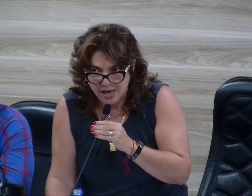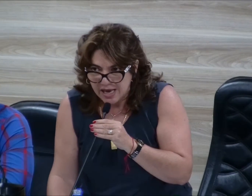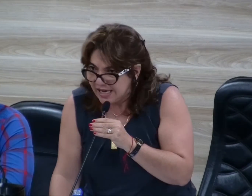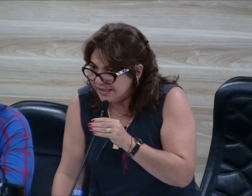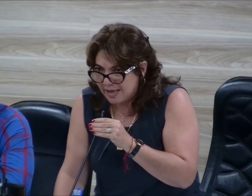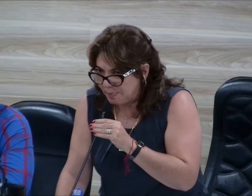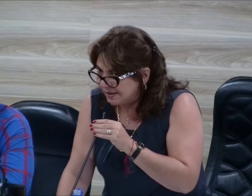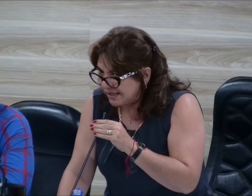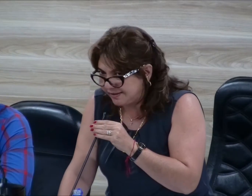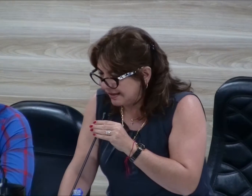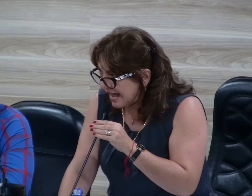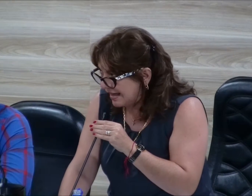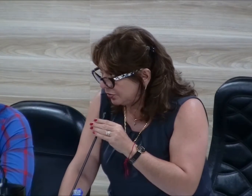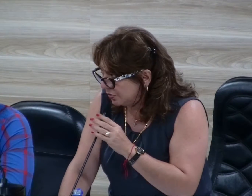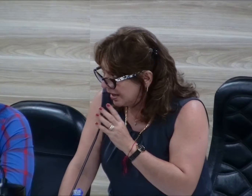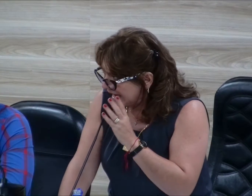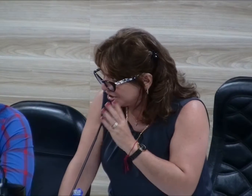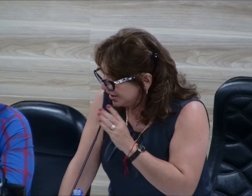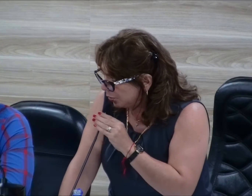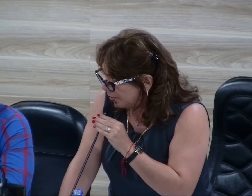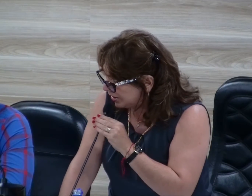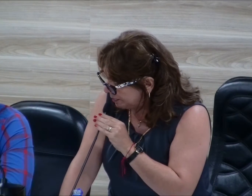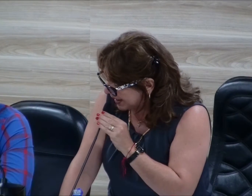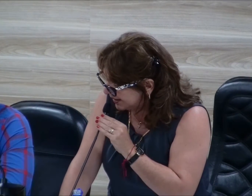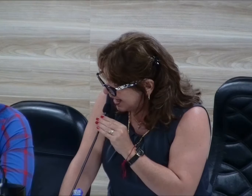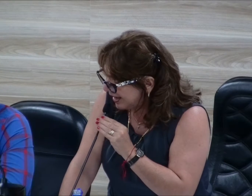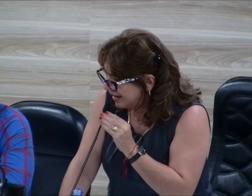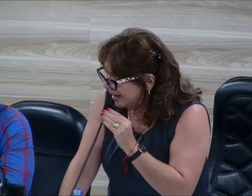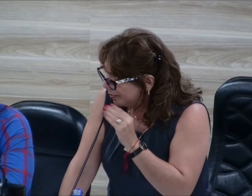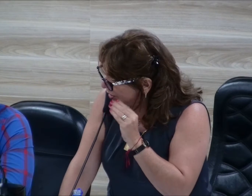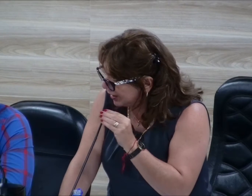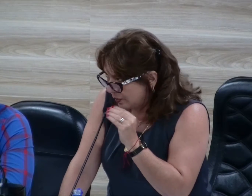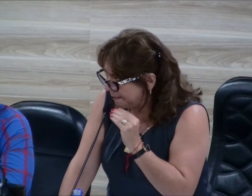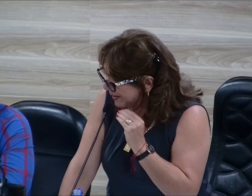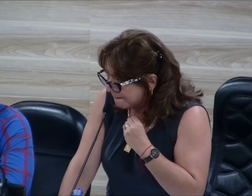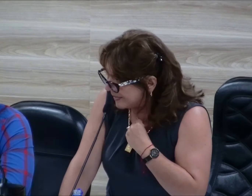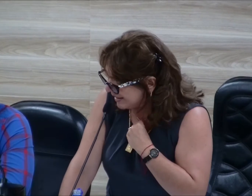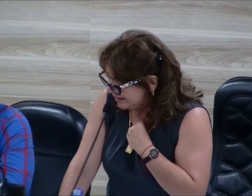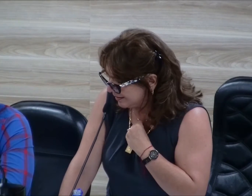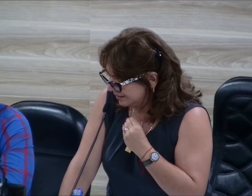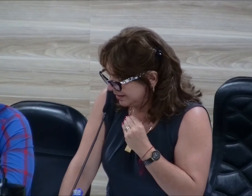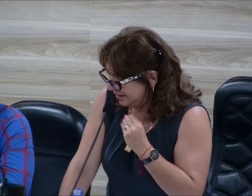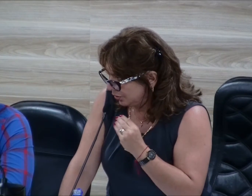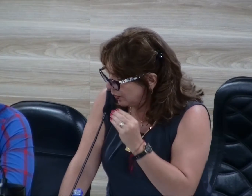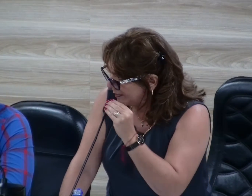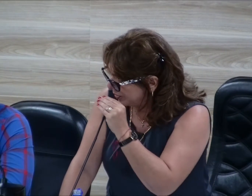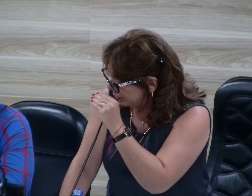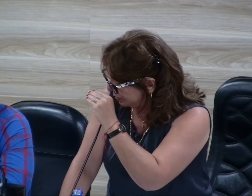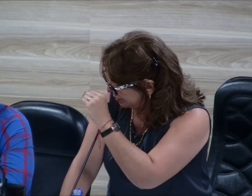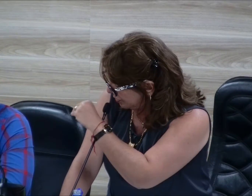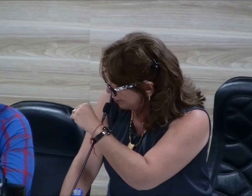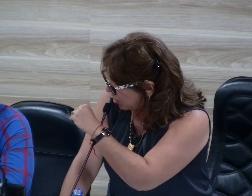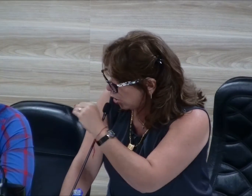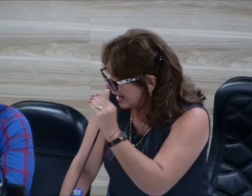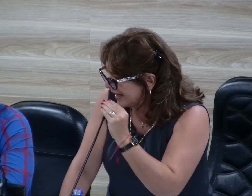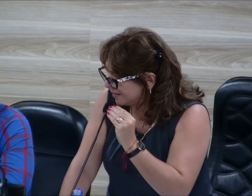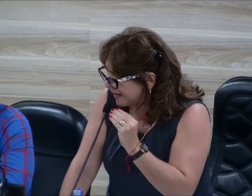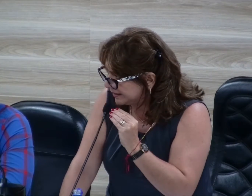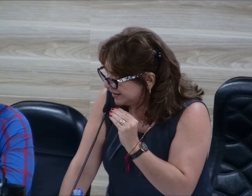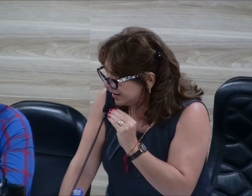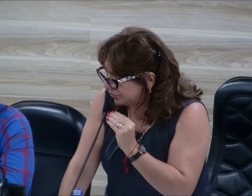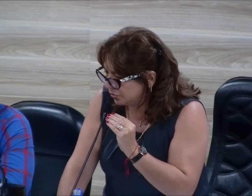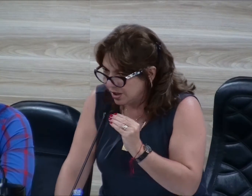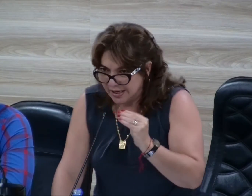perder. Independente de lado, a gente não pode perder, porque não é para mim, não é para o meu colega